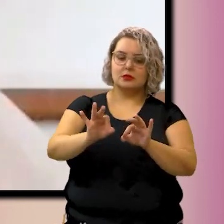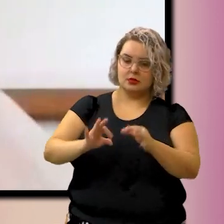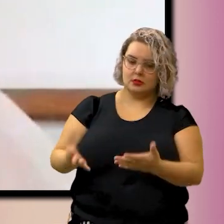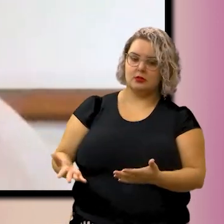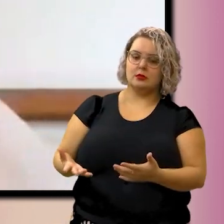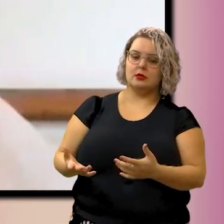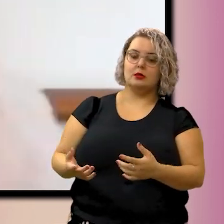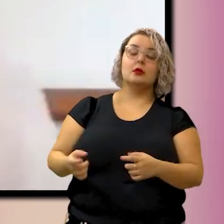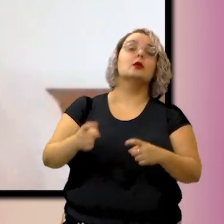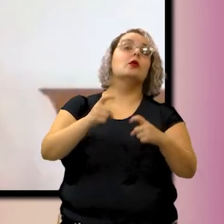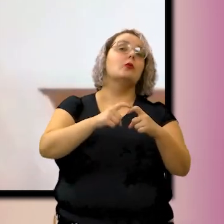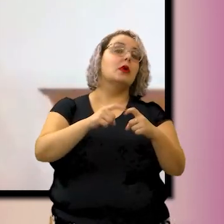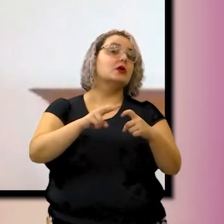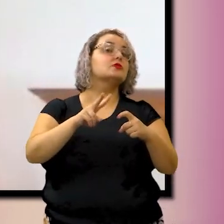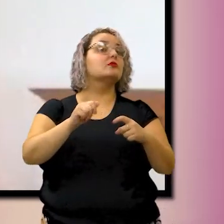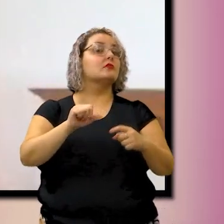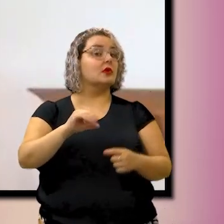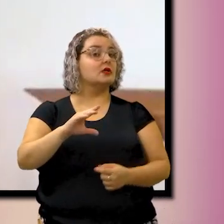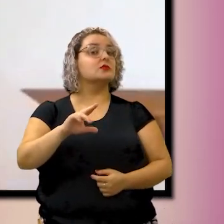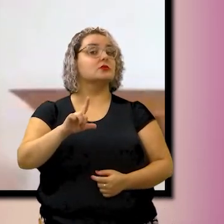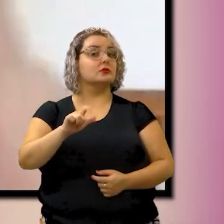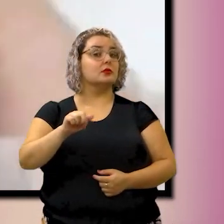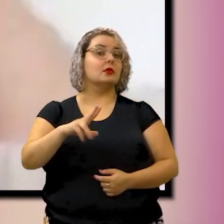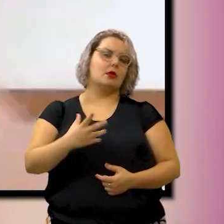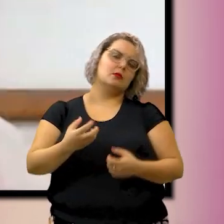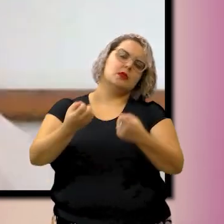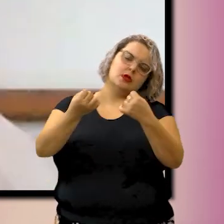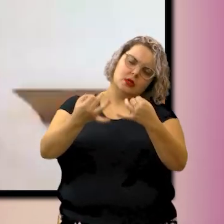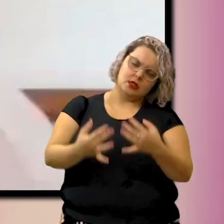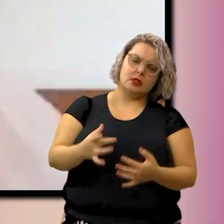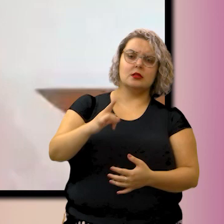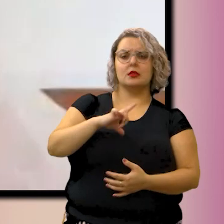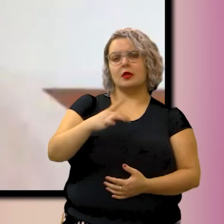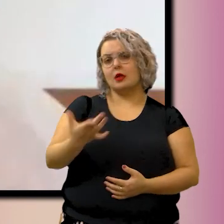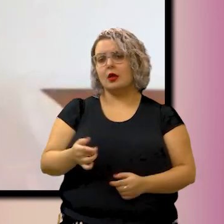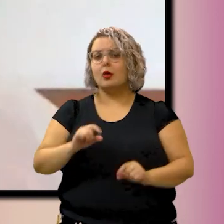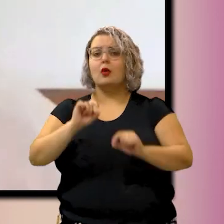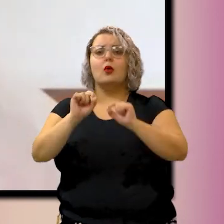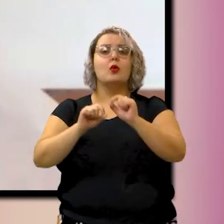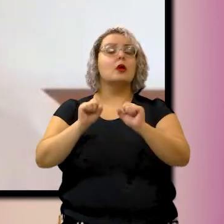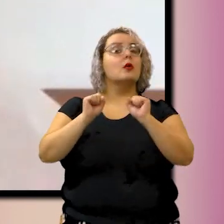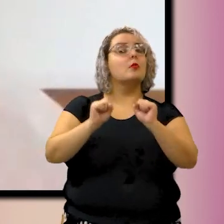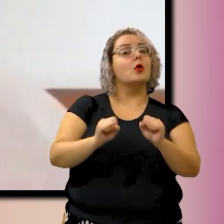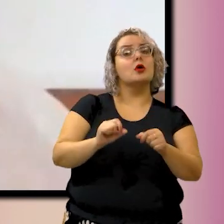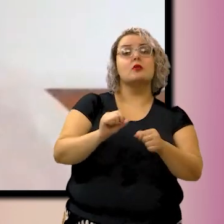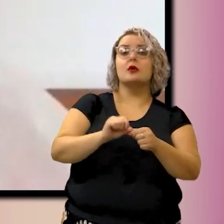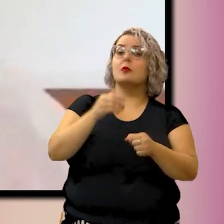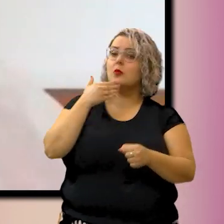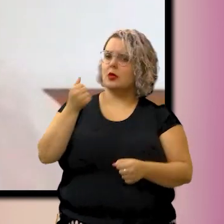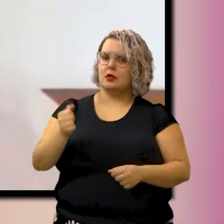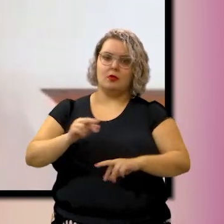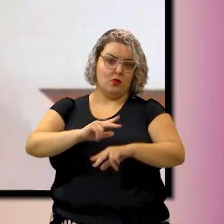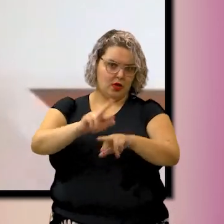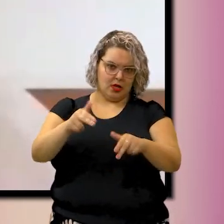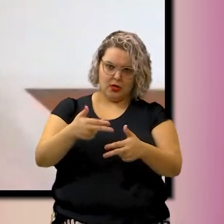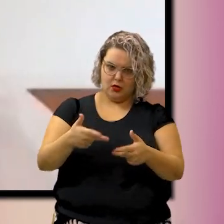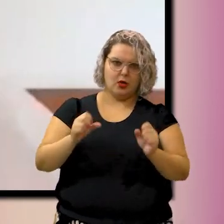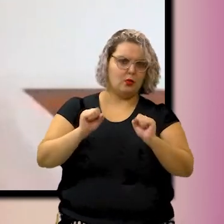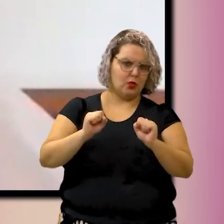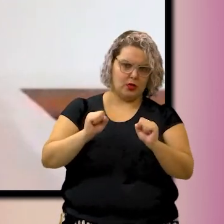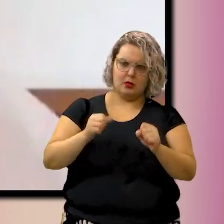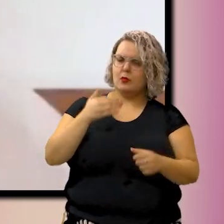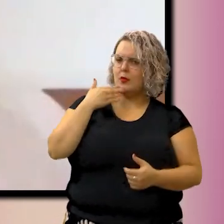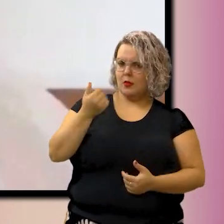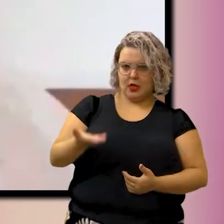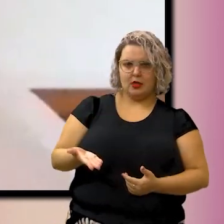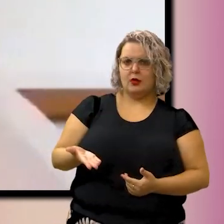se programar e passar com o vascular, justamente para ter essas orientações. O que que você pode fazer para melhorar? Tem muita coisa